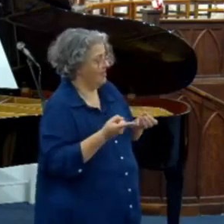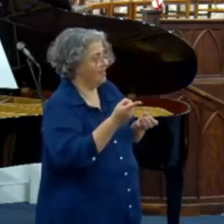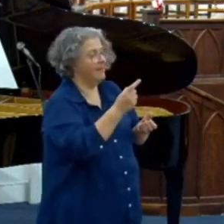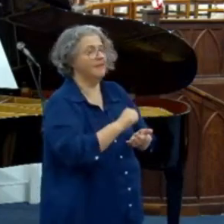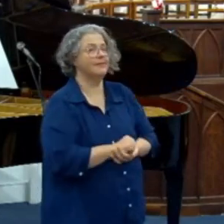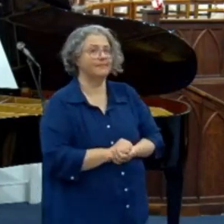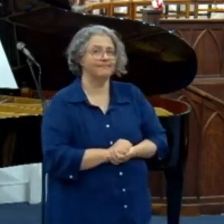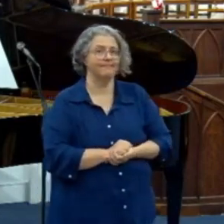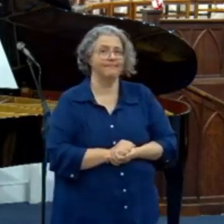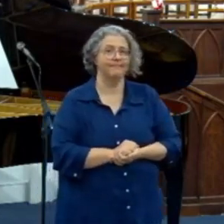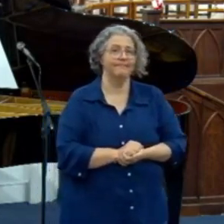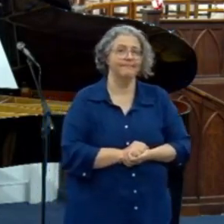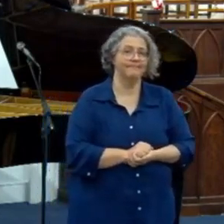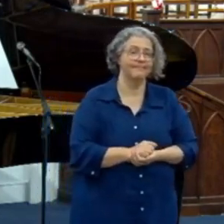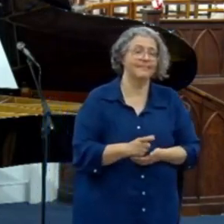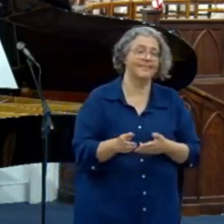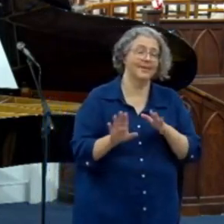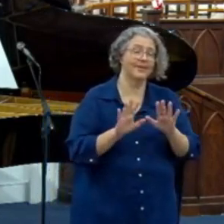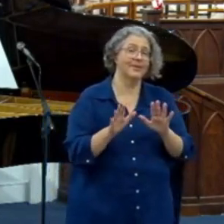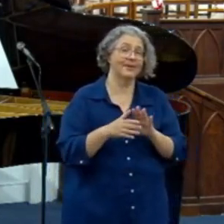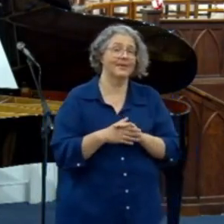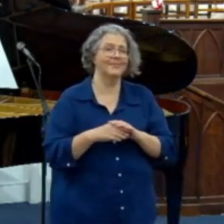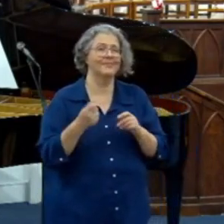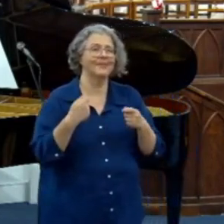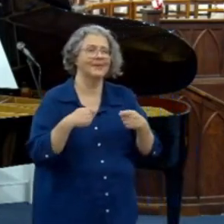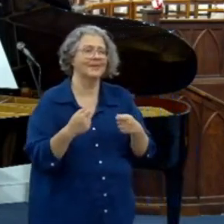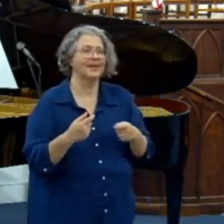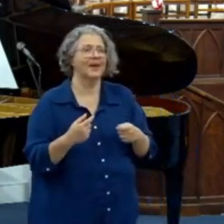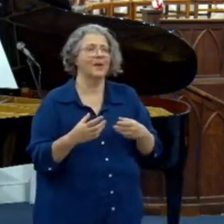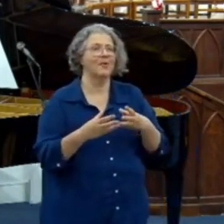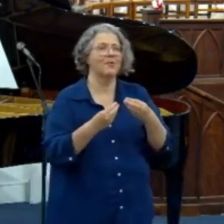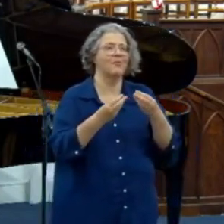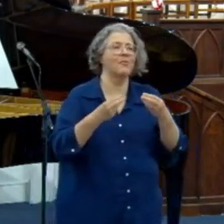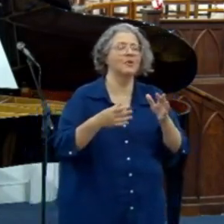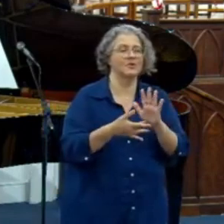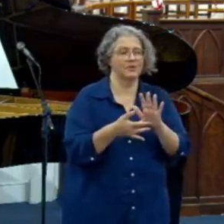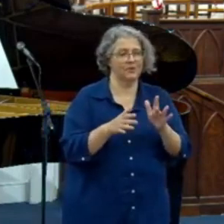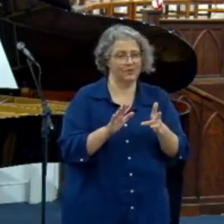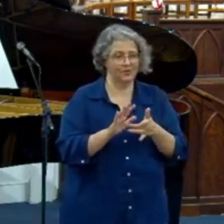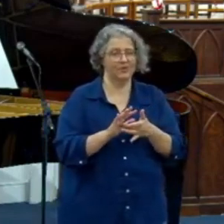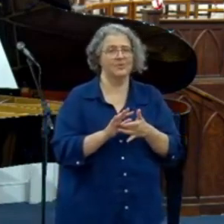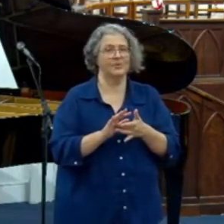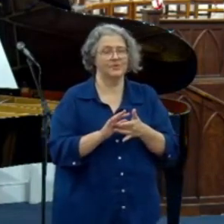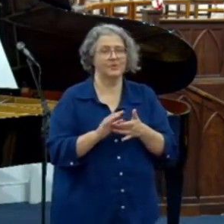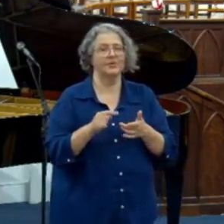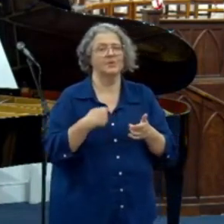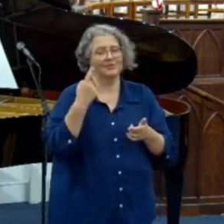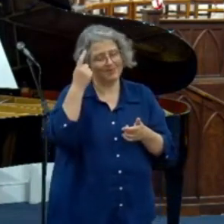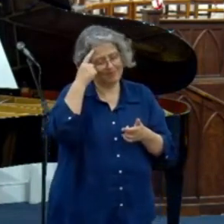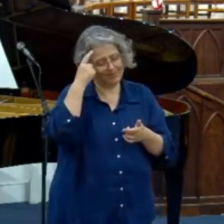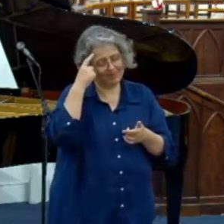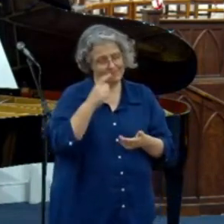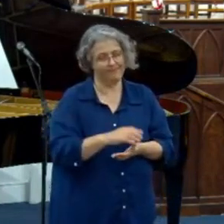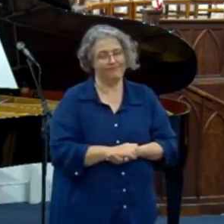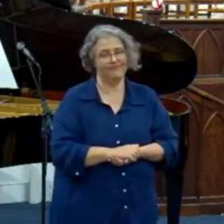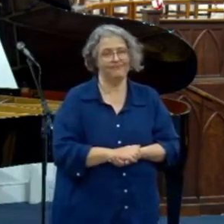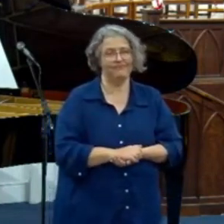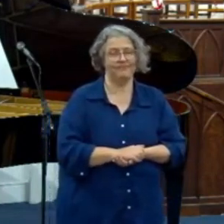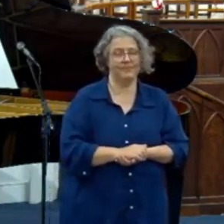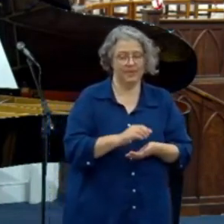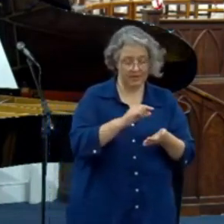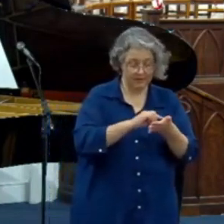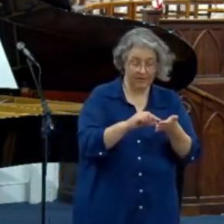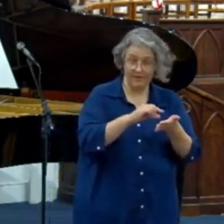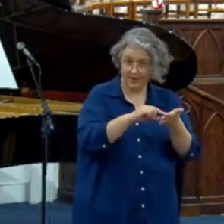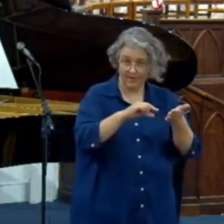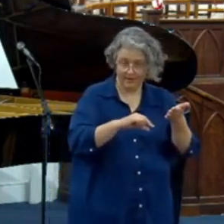Esse negócio de necessitar muito de Jesus é algo que a gente precisa refletir de vez em quando. Vou citar alguns versículos